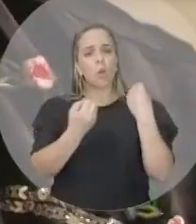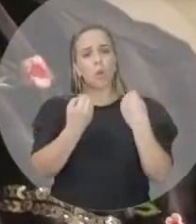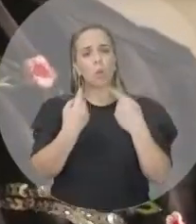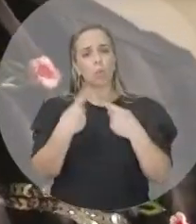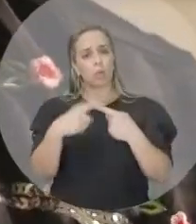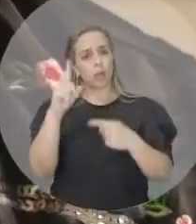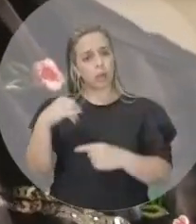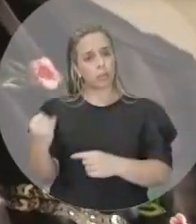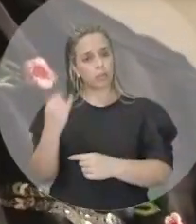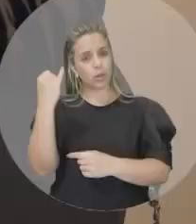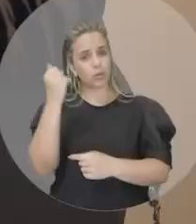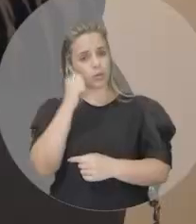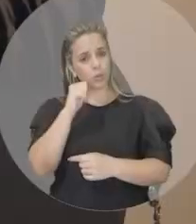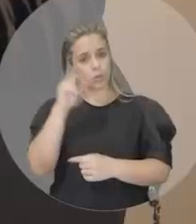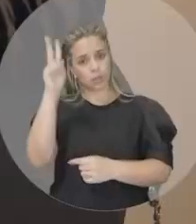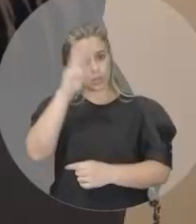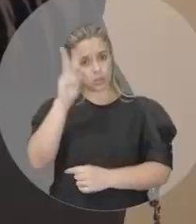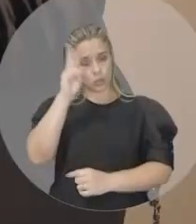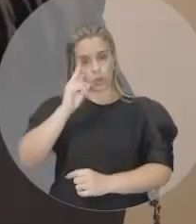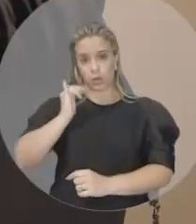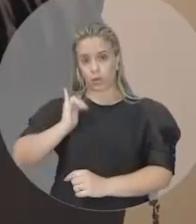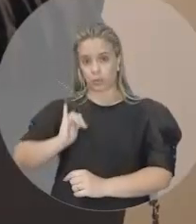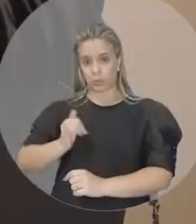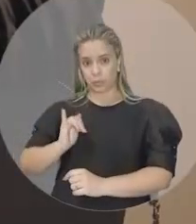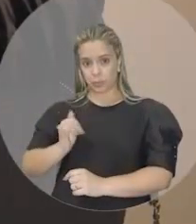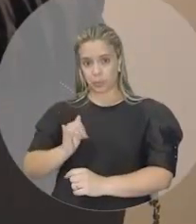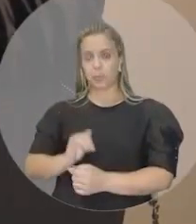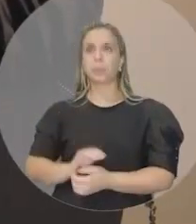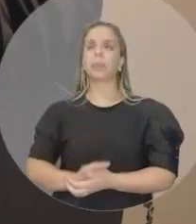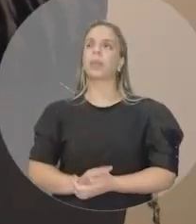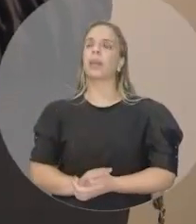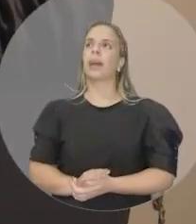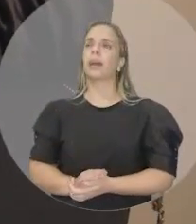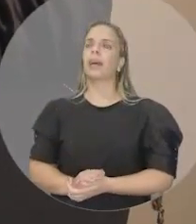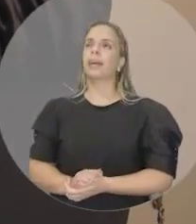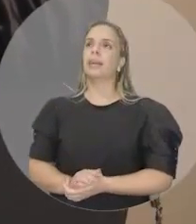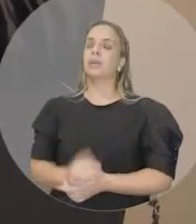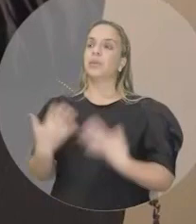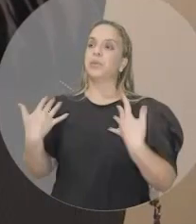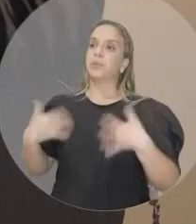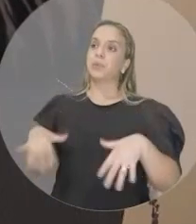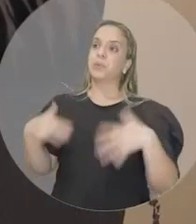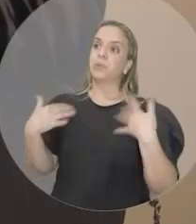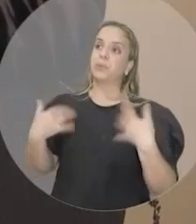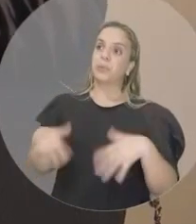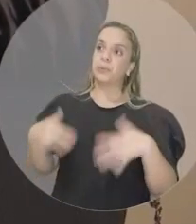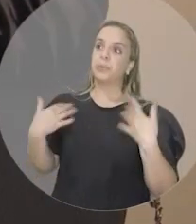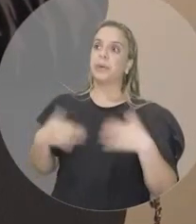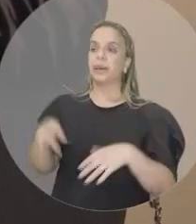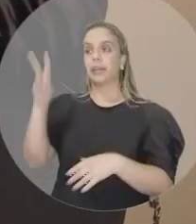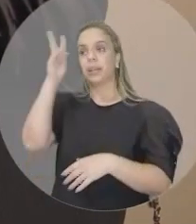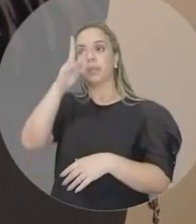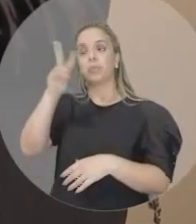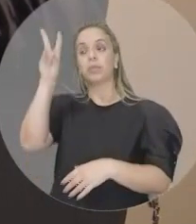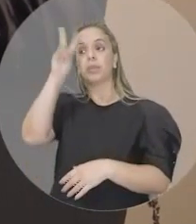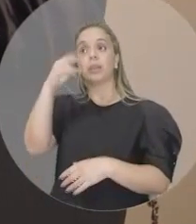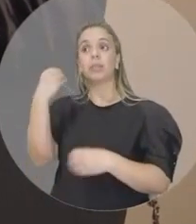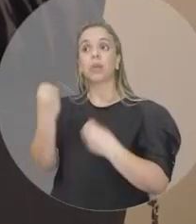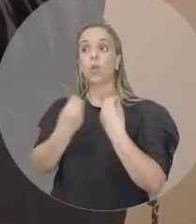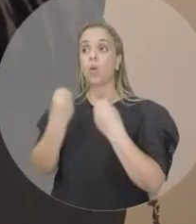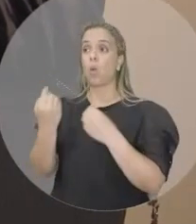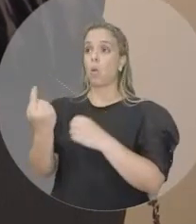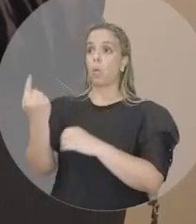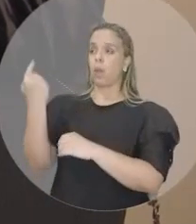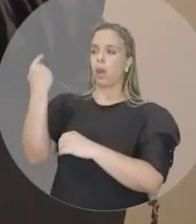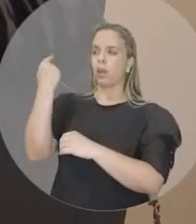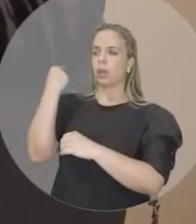da mulher começar a narrar. Nossa, a gente pode voltar, né, lá atrás e pensar nesse histórico